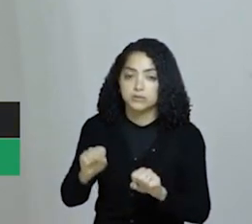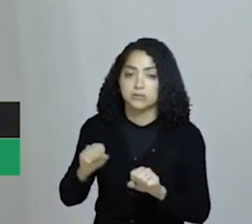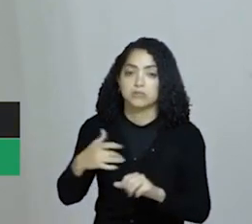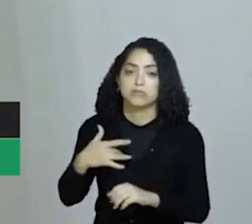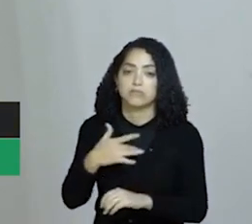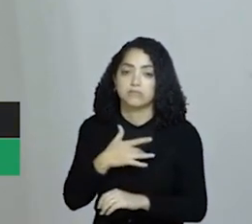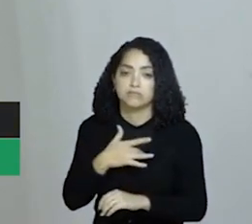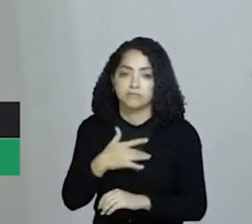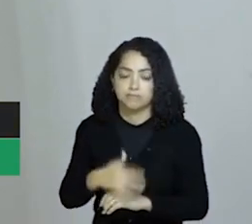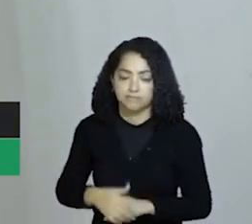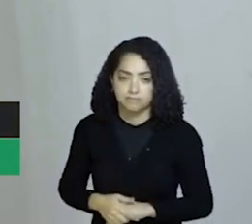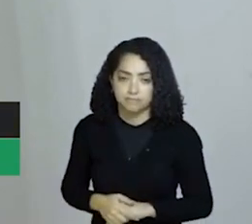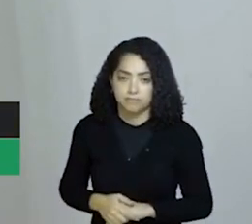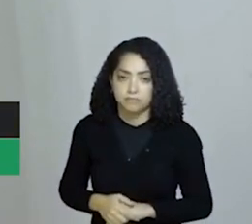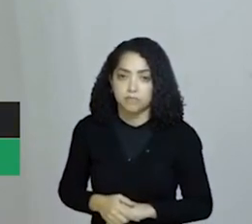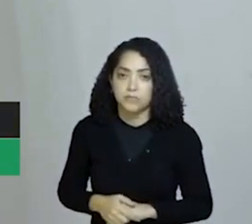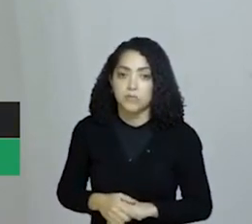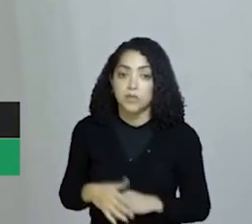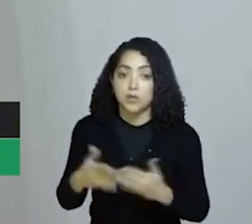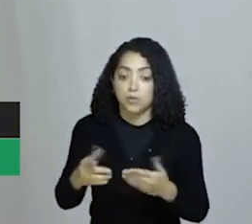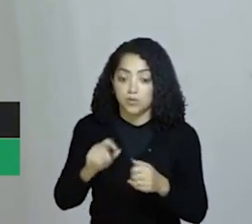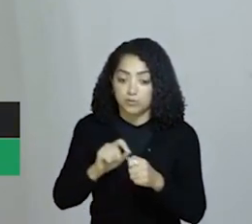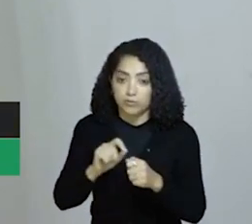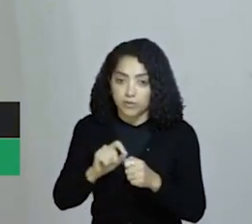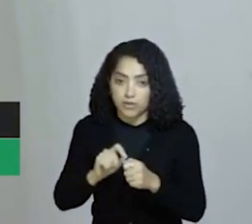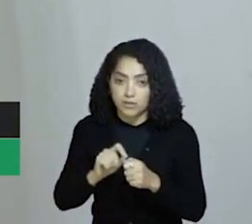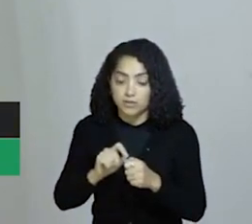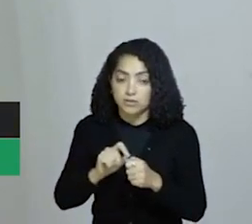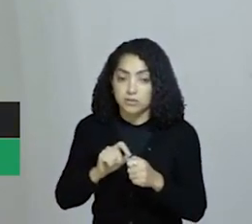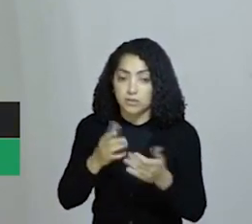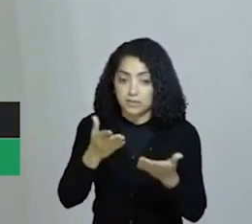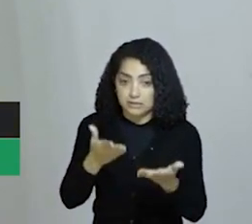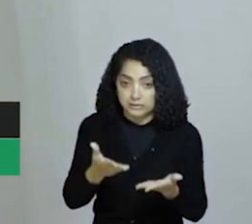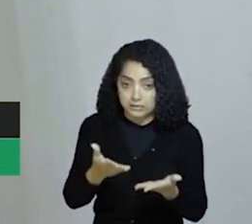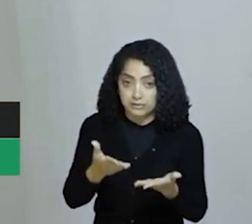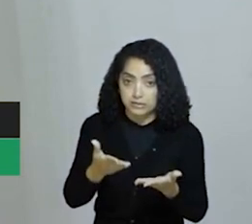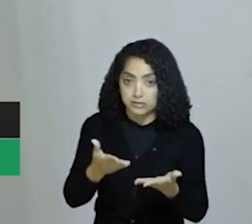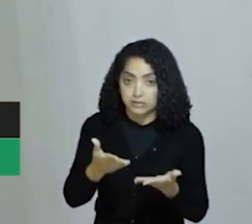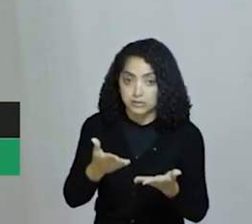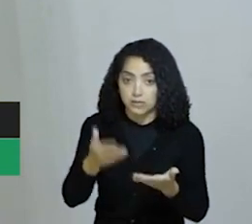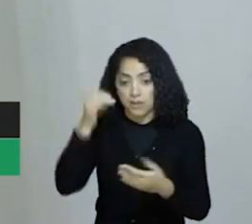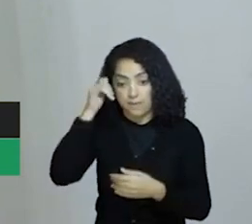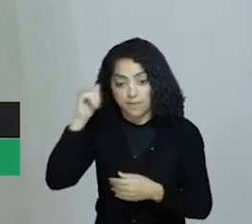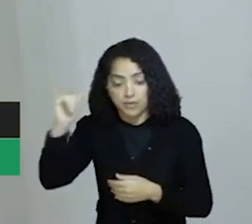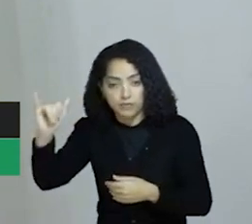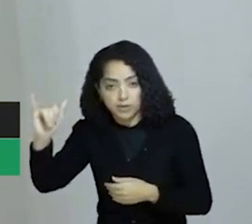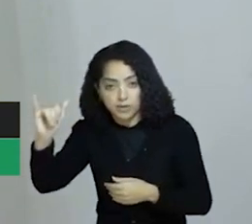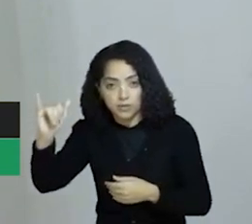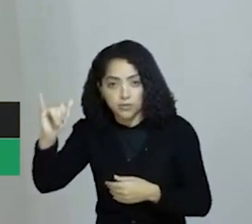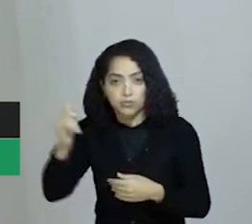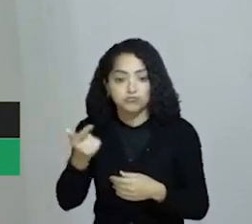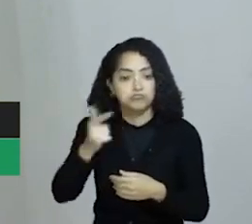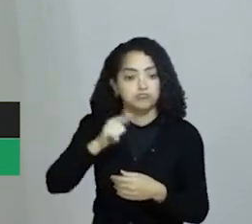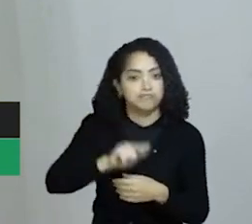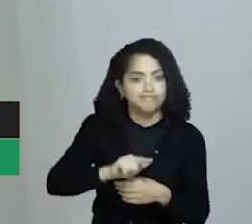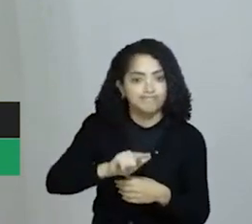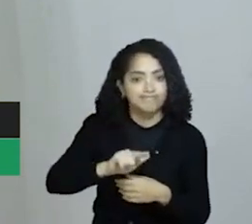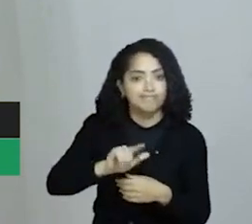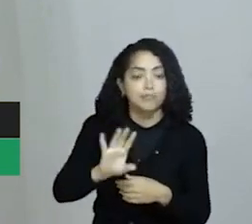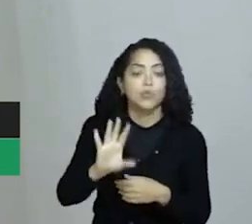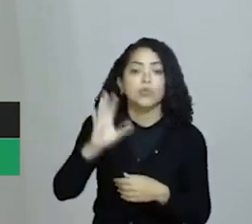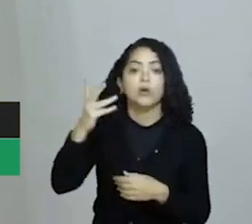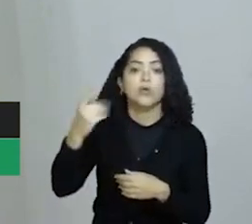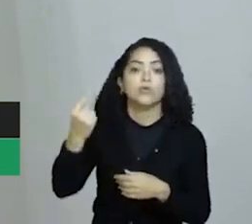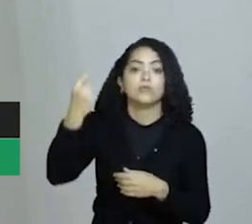Na hora que se faz algo assim, se quer o quê? Se quer prevenir que não se repita o que aconteceu